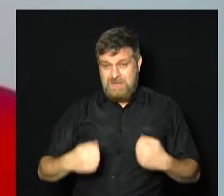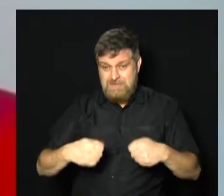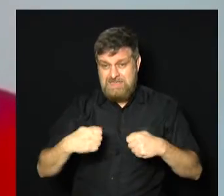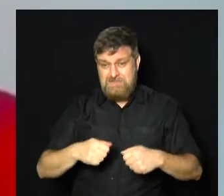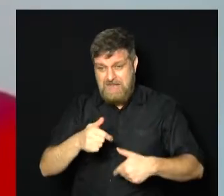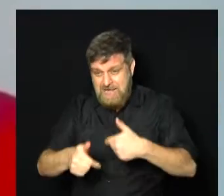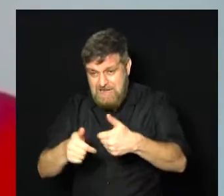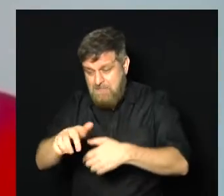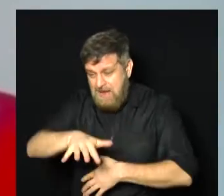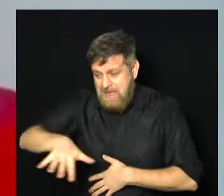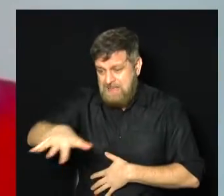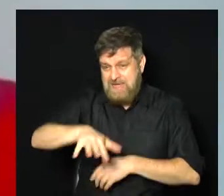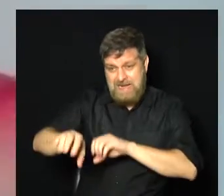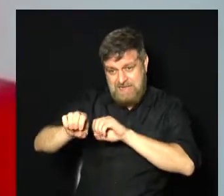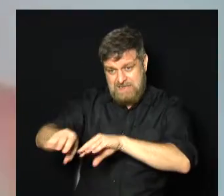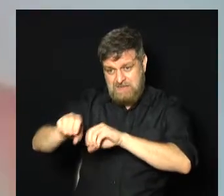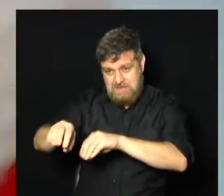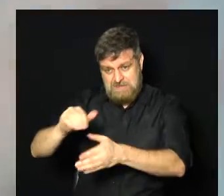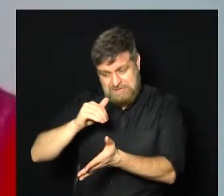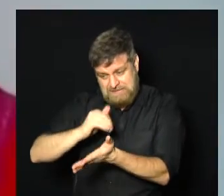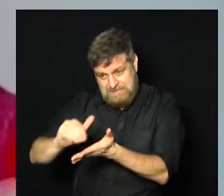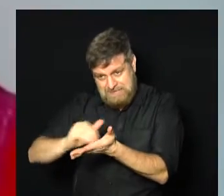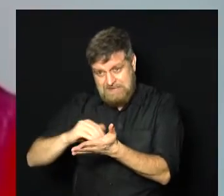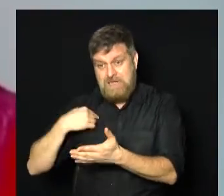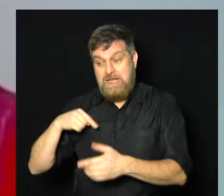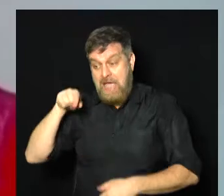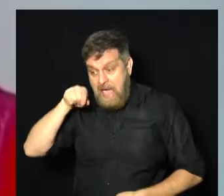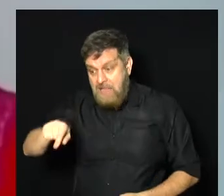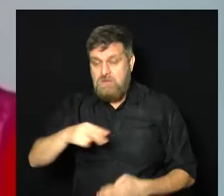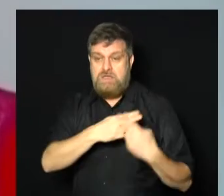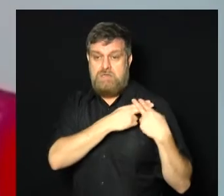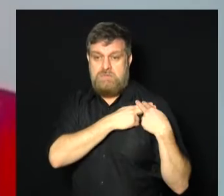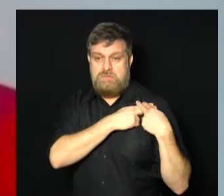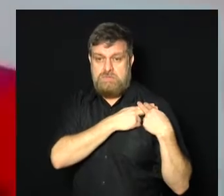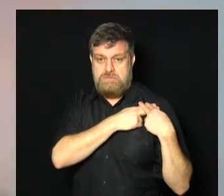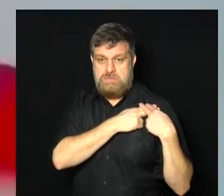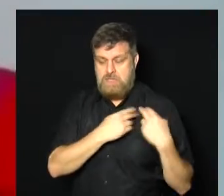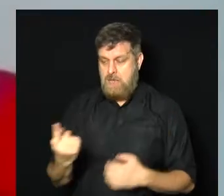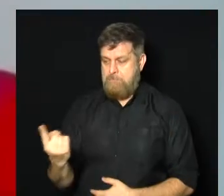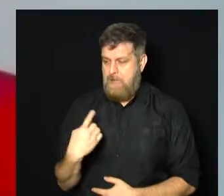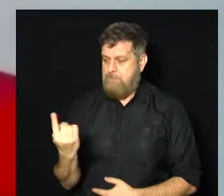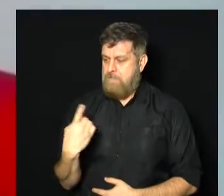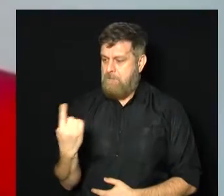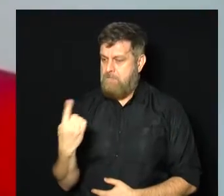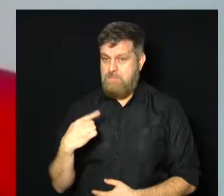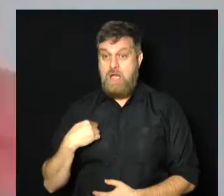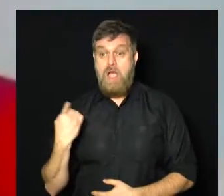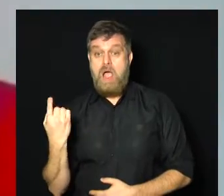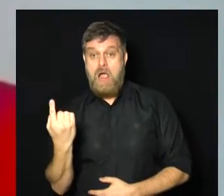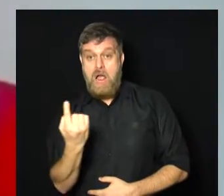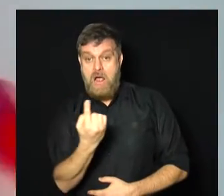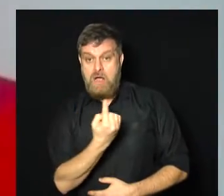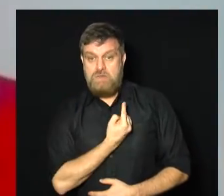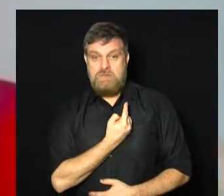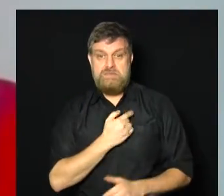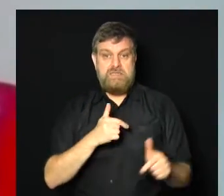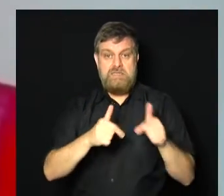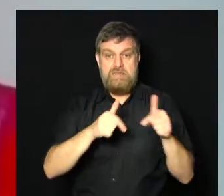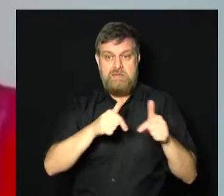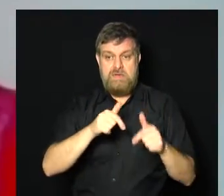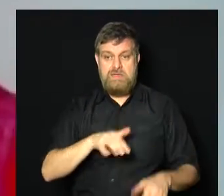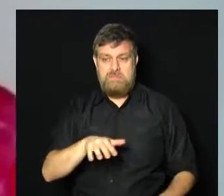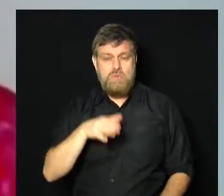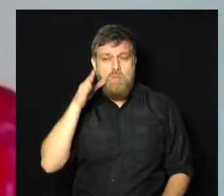na Secretaria Municipal de Educação. Somos organizados pela Secretaria Municipal de Educação, mas somos do quadro geral. Tem